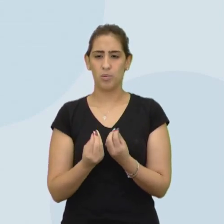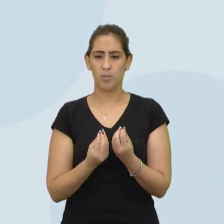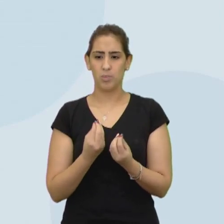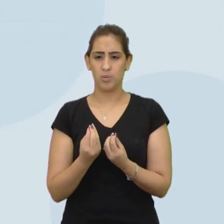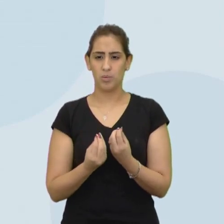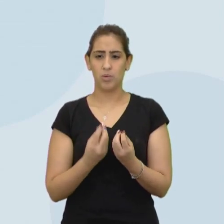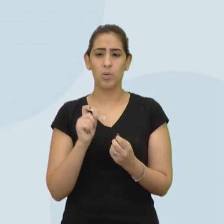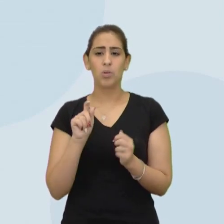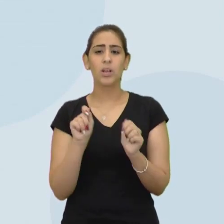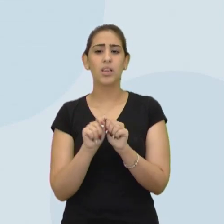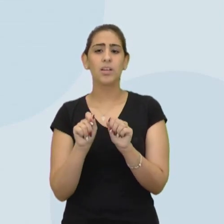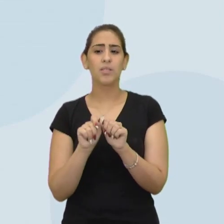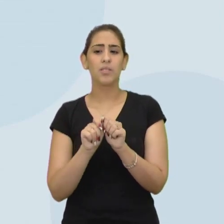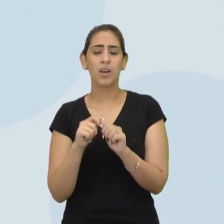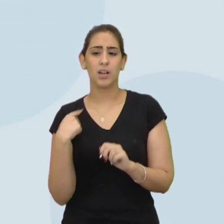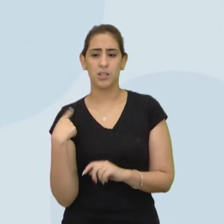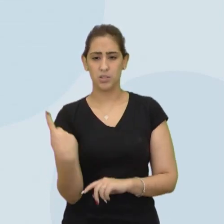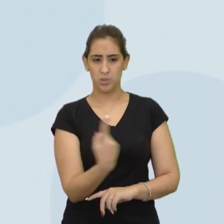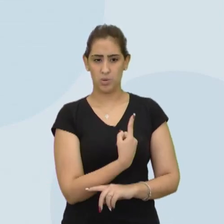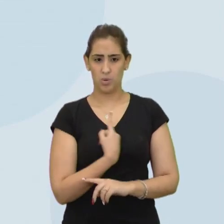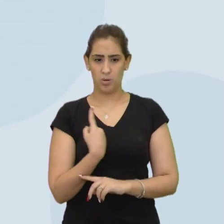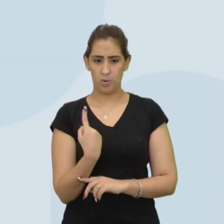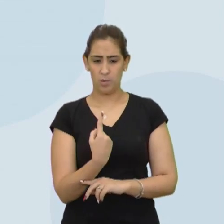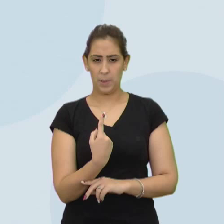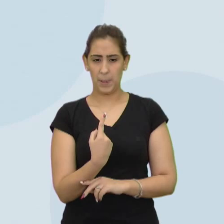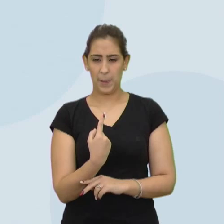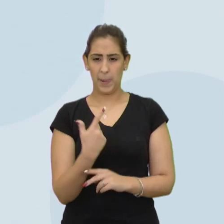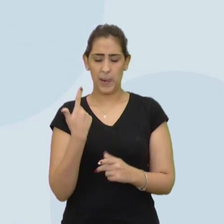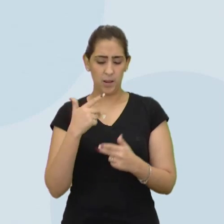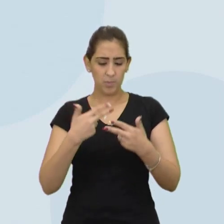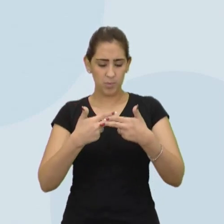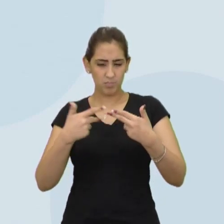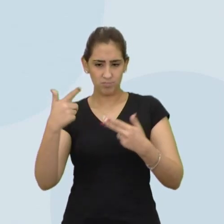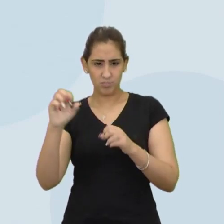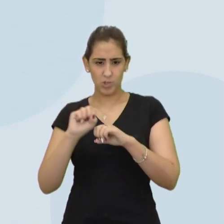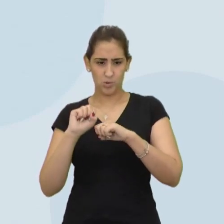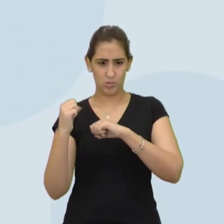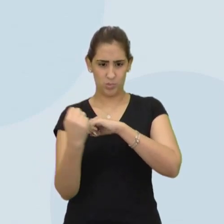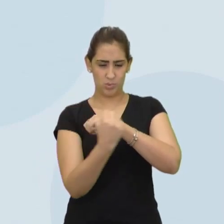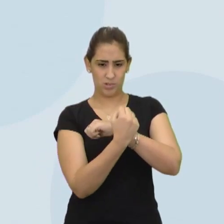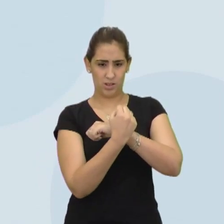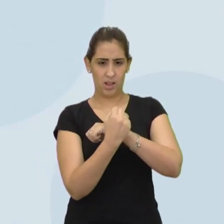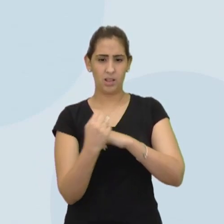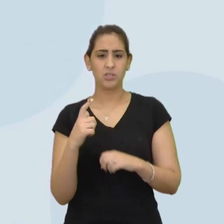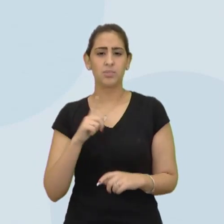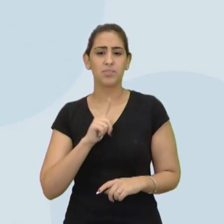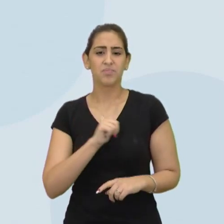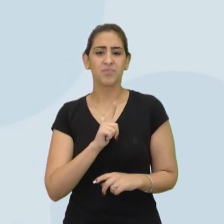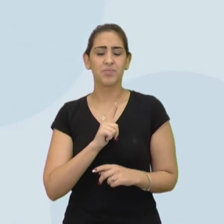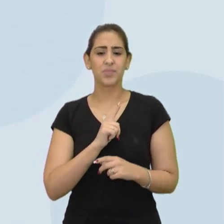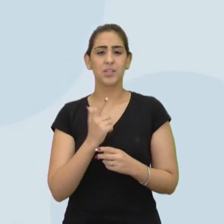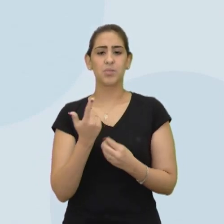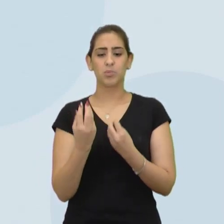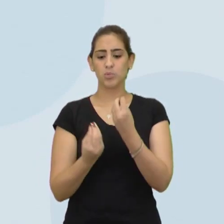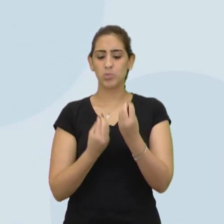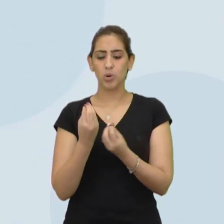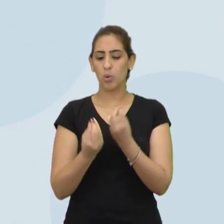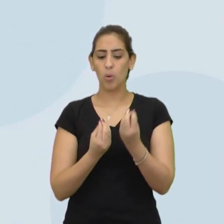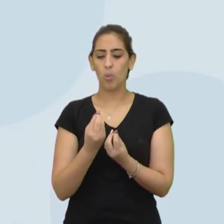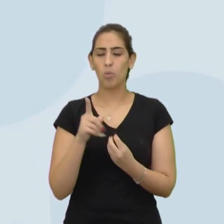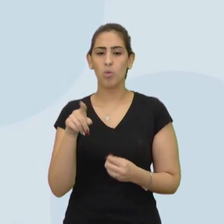o que faz com que nós, ou alguma outra sociedade, tratemos algo como